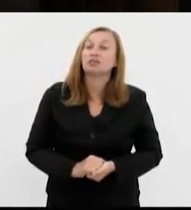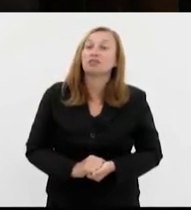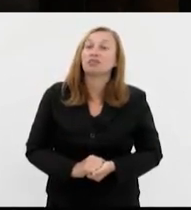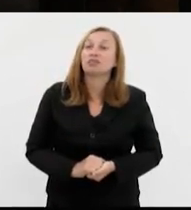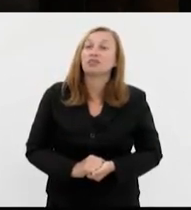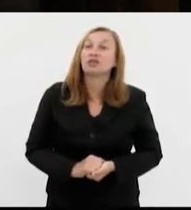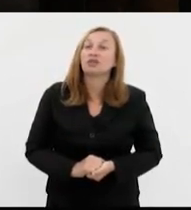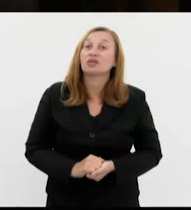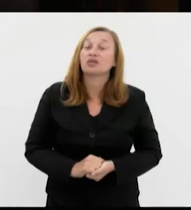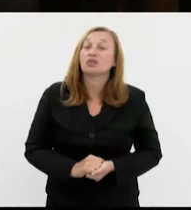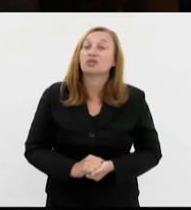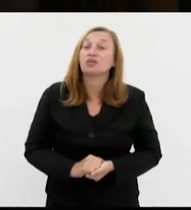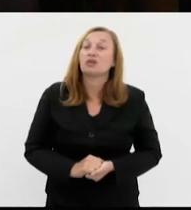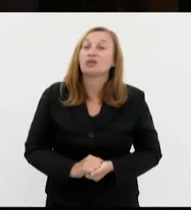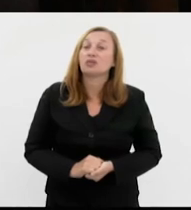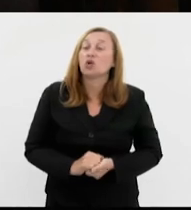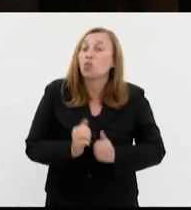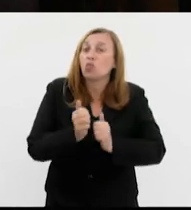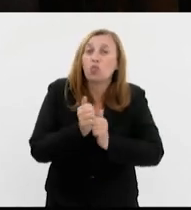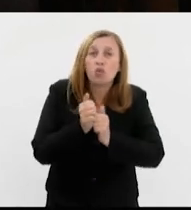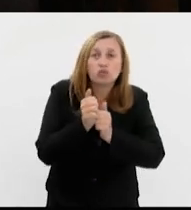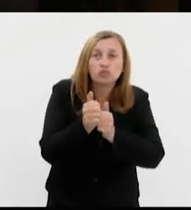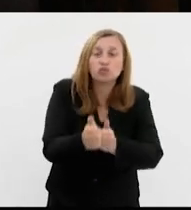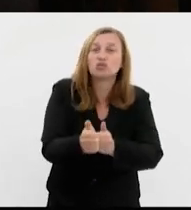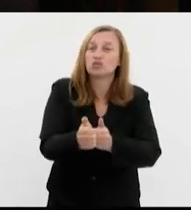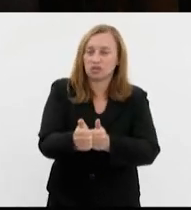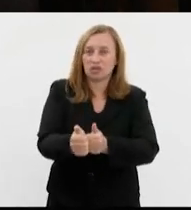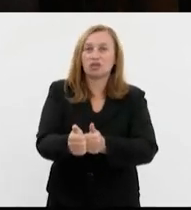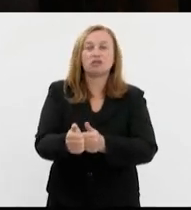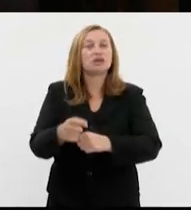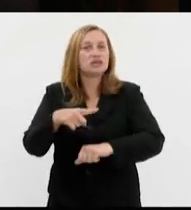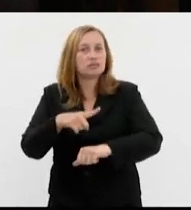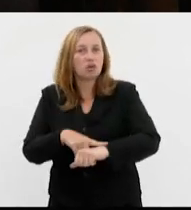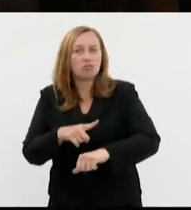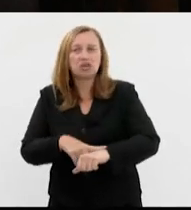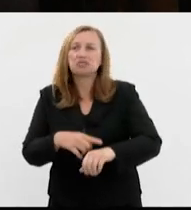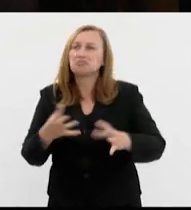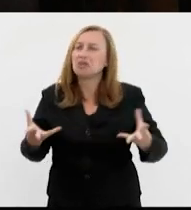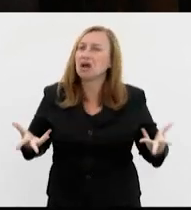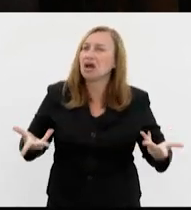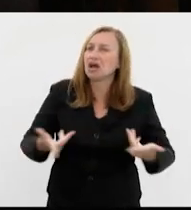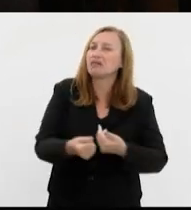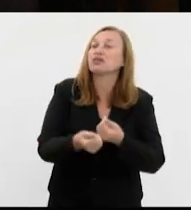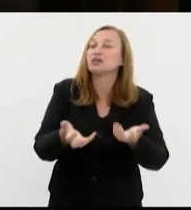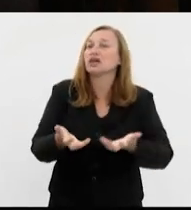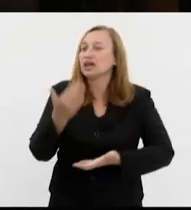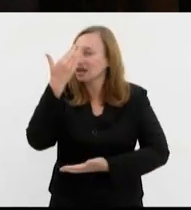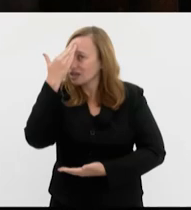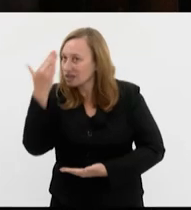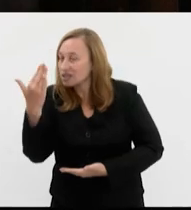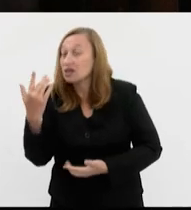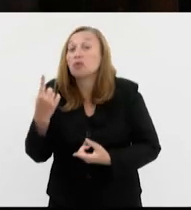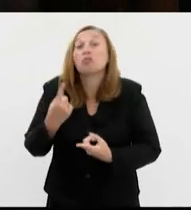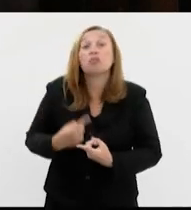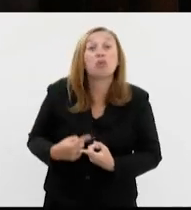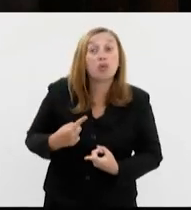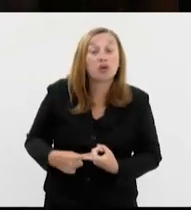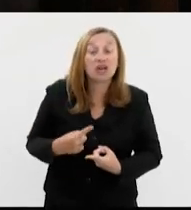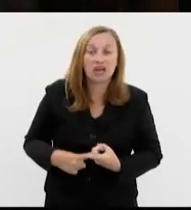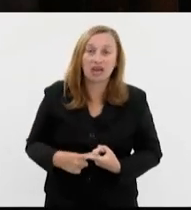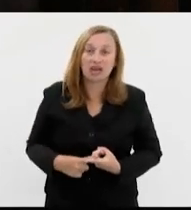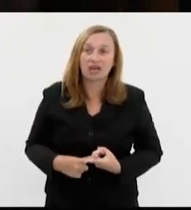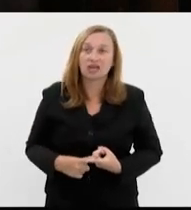um grande artista, né, uma grande figura dentro dessa manifestação. Quero agradecê-lo, porque não